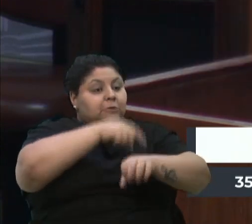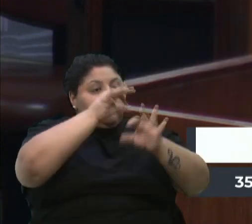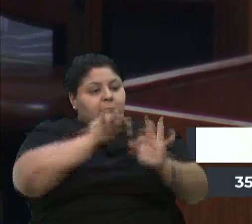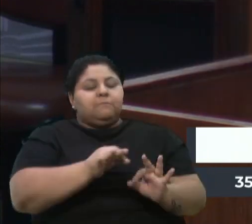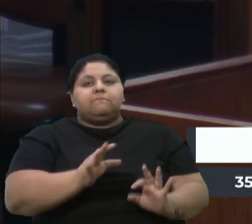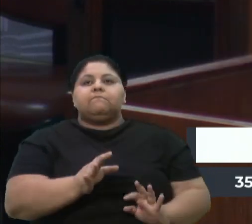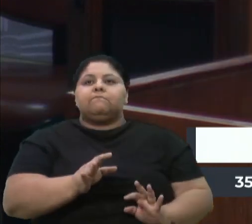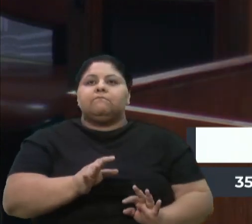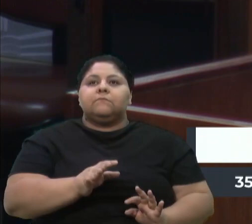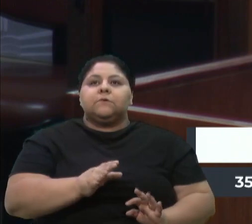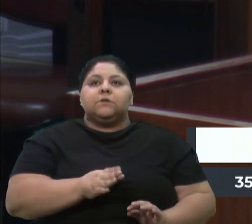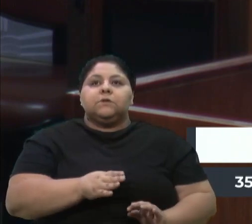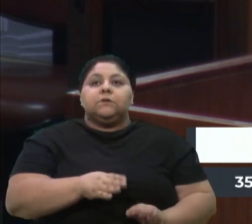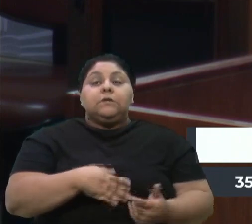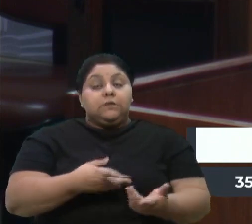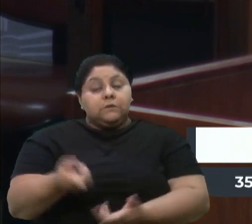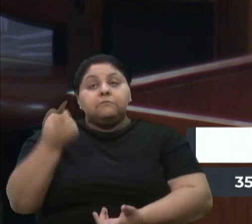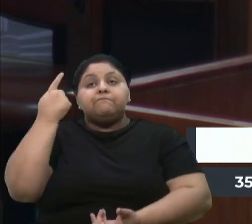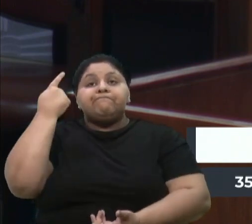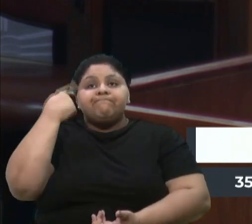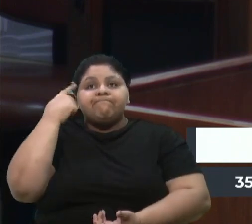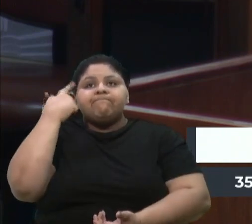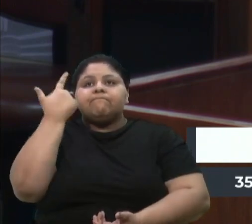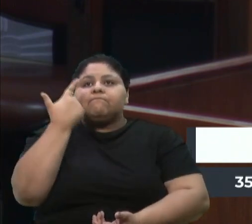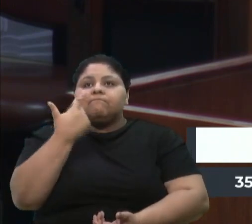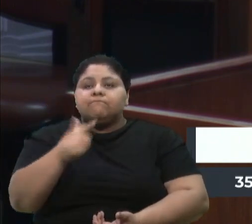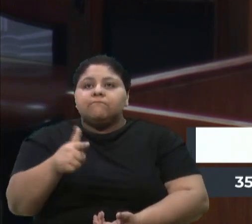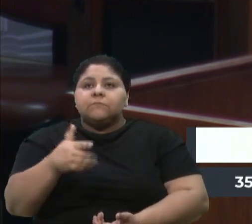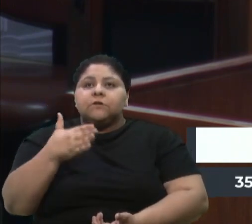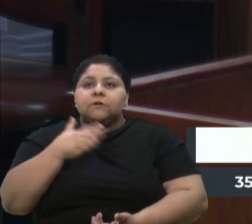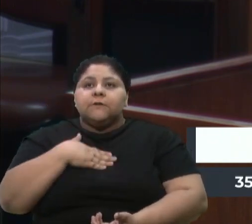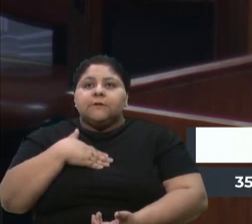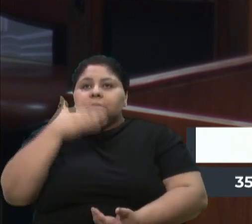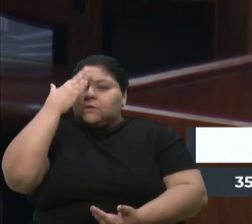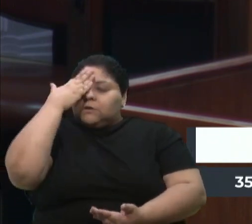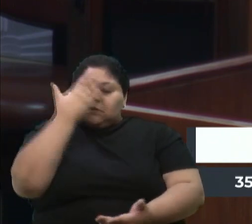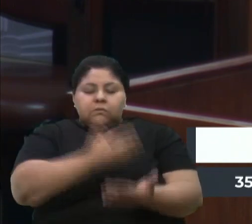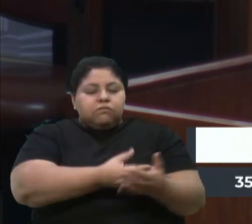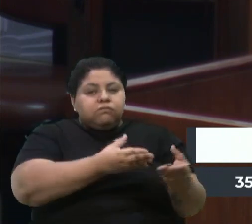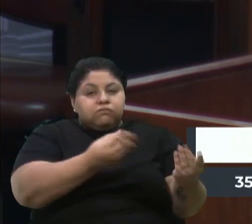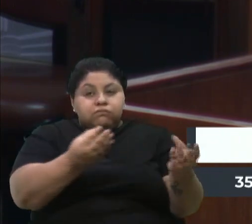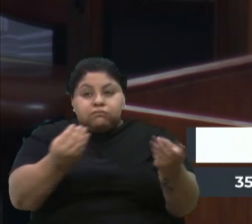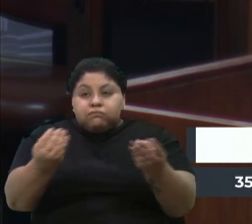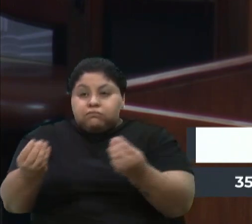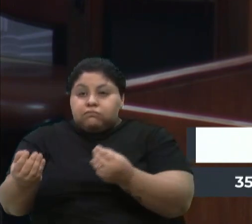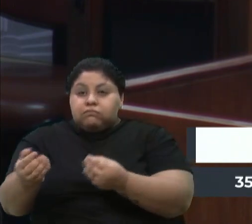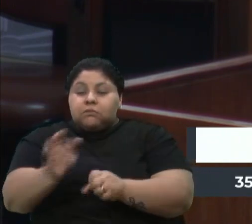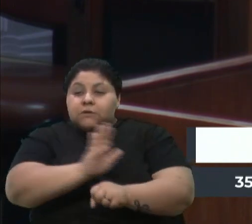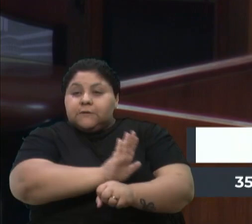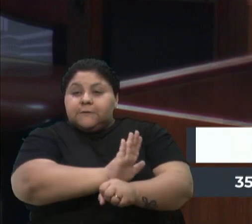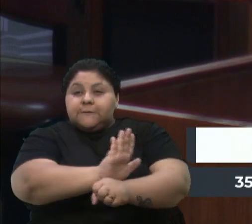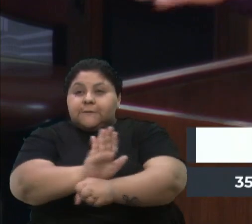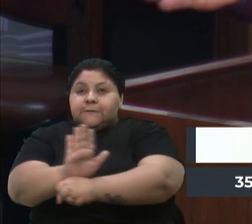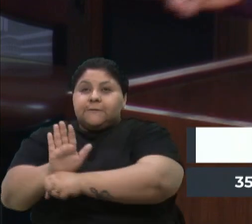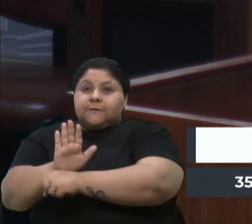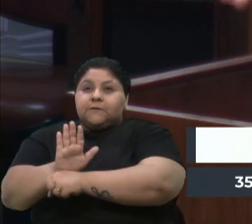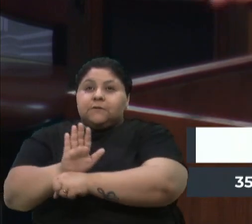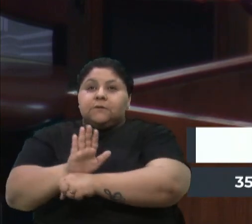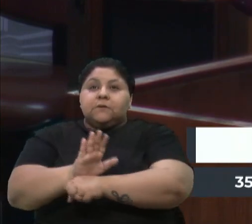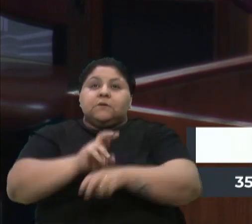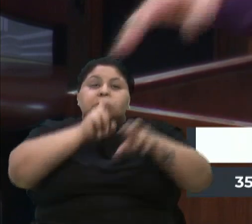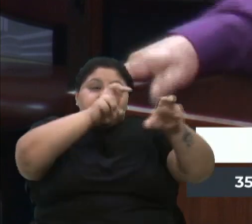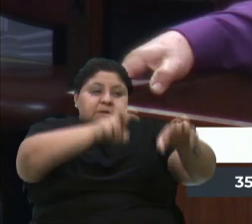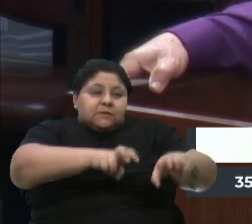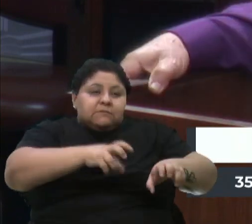Então vamos repensar. Eu conto muito com a contribuição, talvez, daqueles que tentam ser agricultores, mas não conseguem,